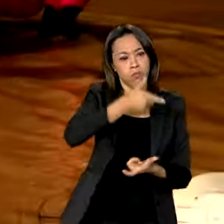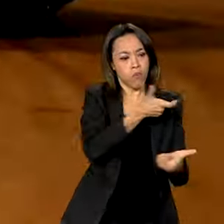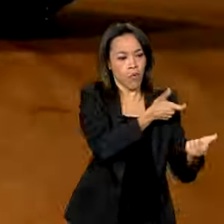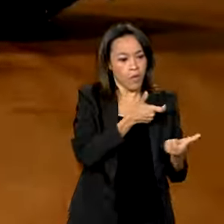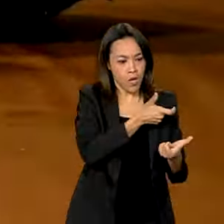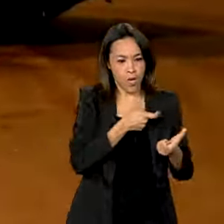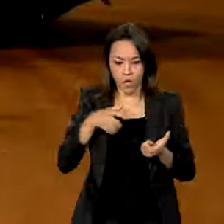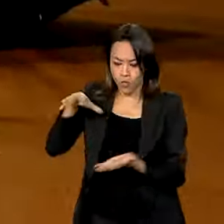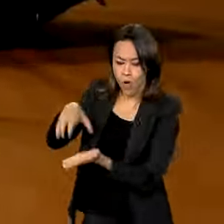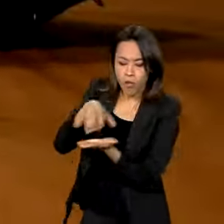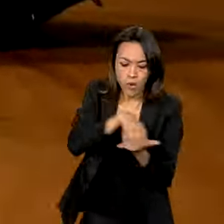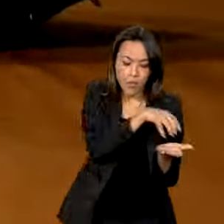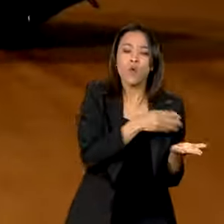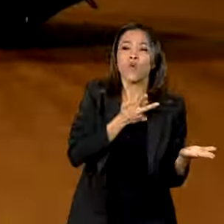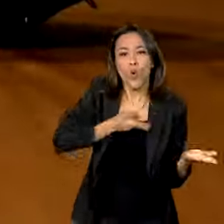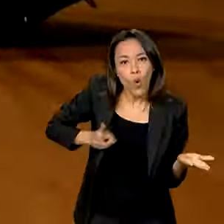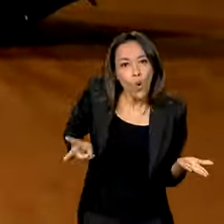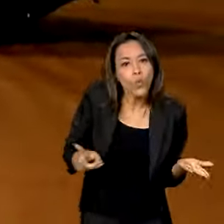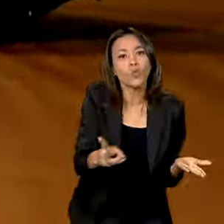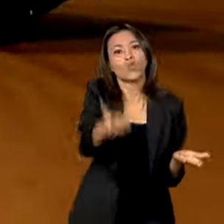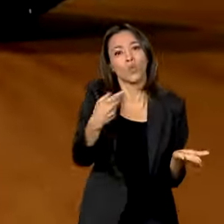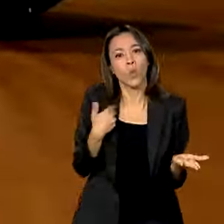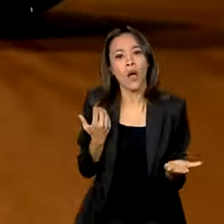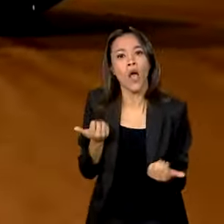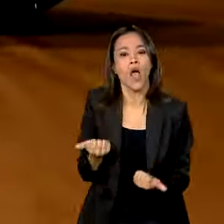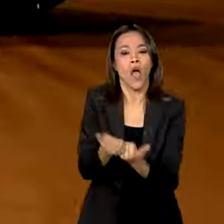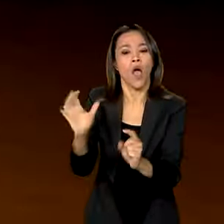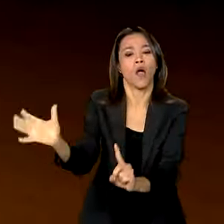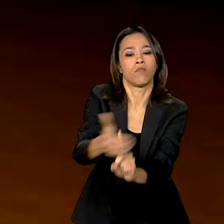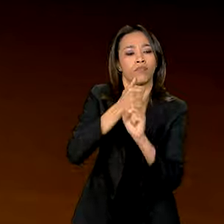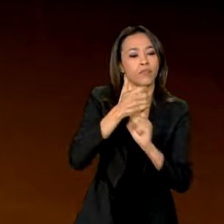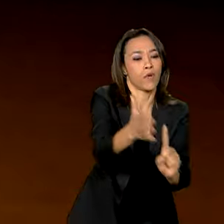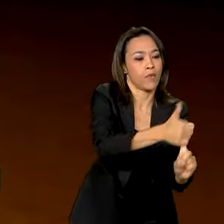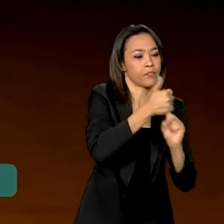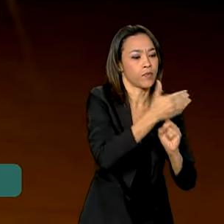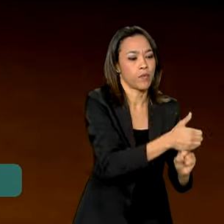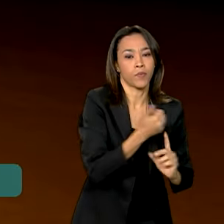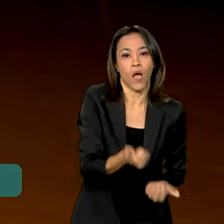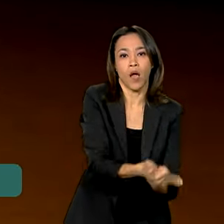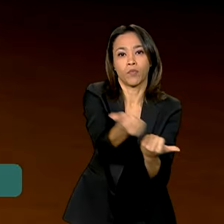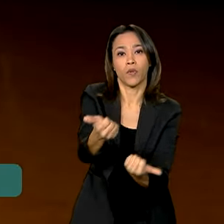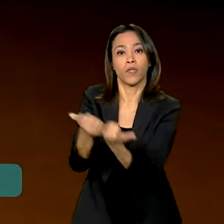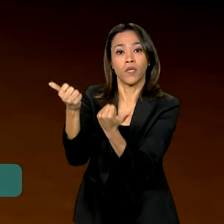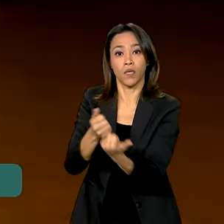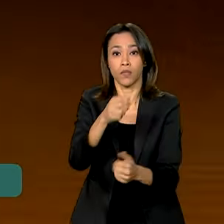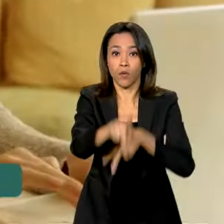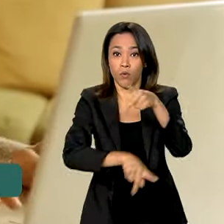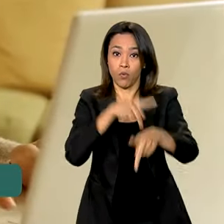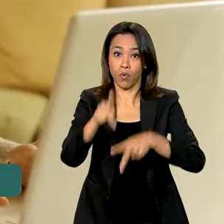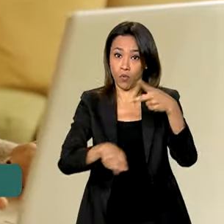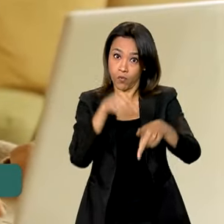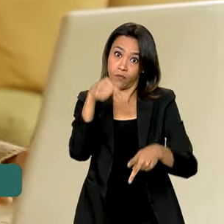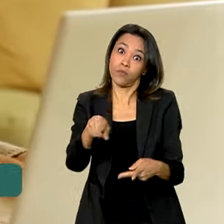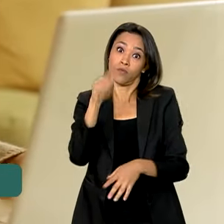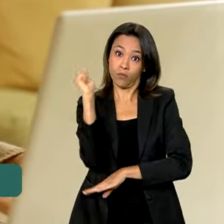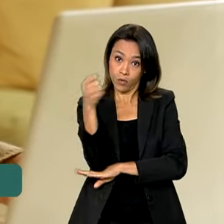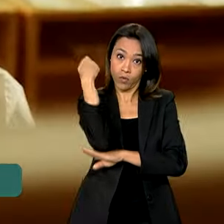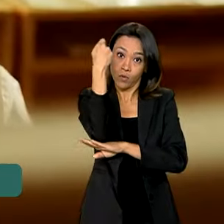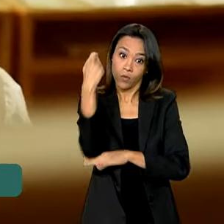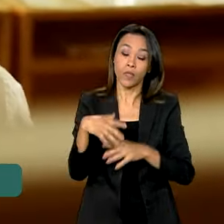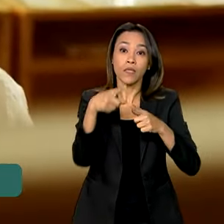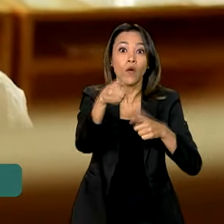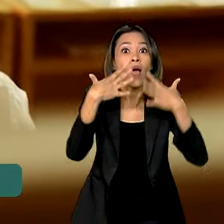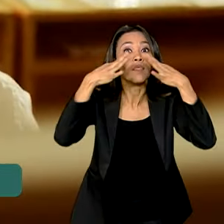instituições continuam com as demandas de salvamento, remoção e auxílio aos gaúchos. Então